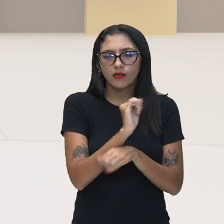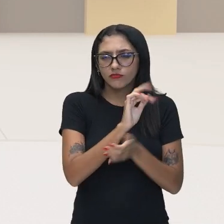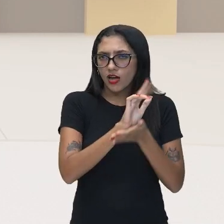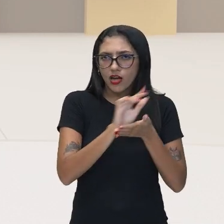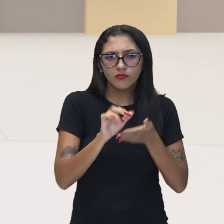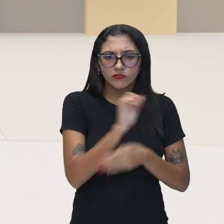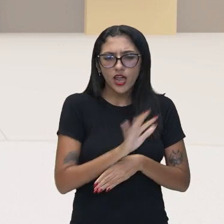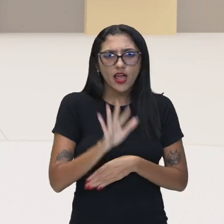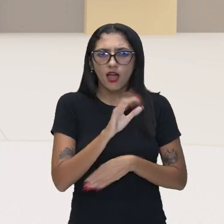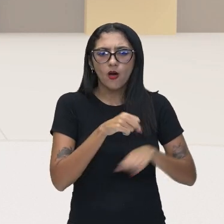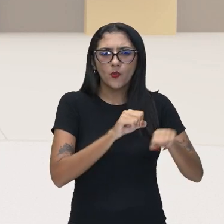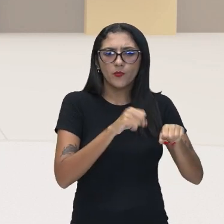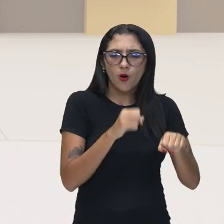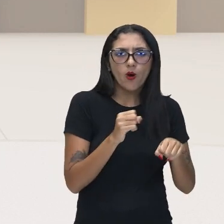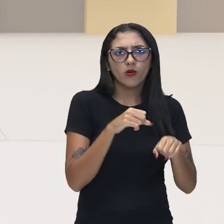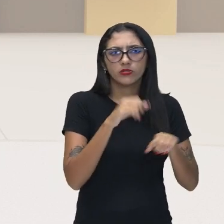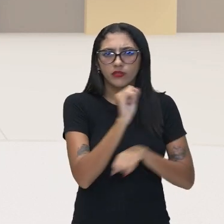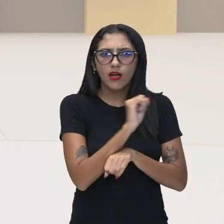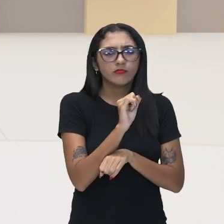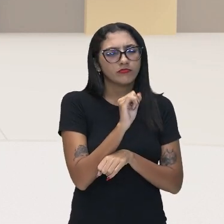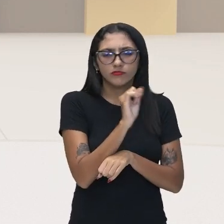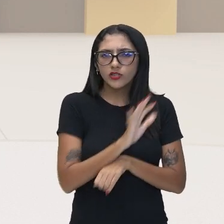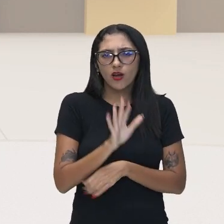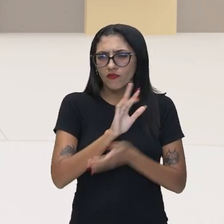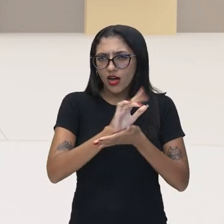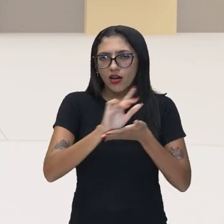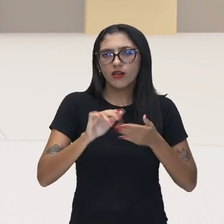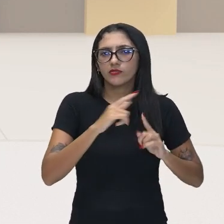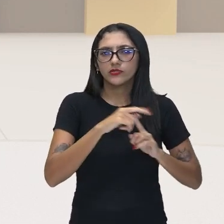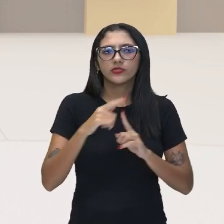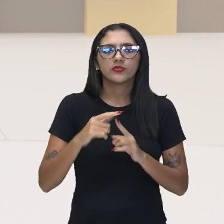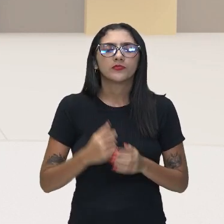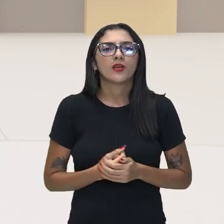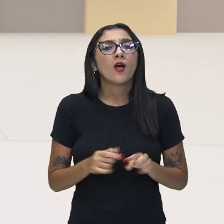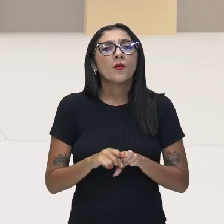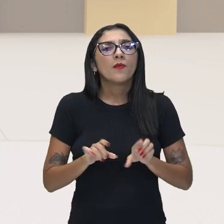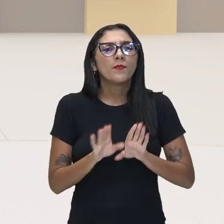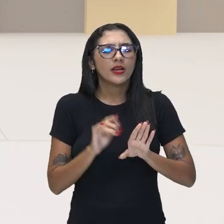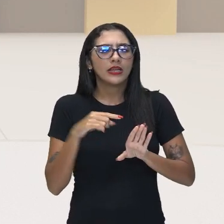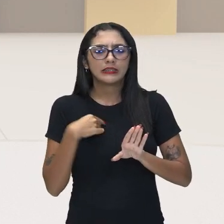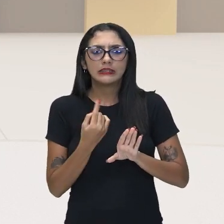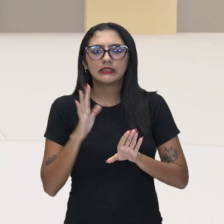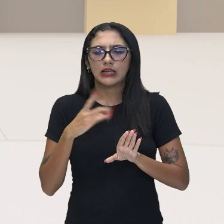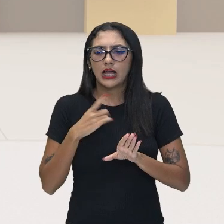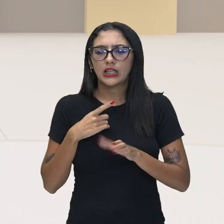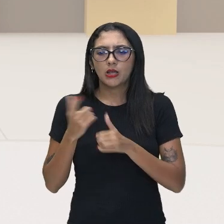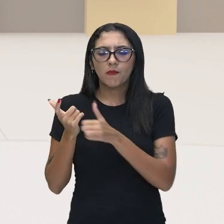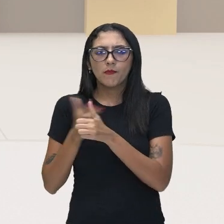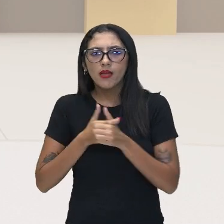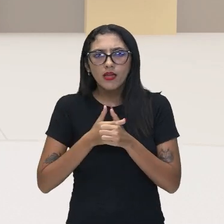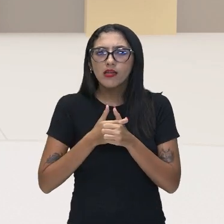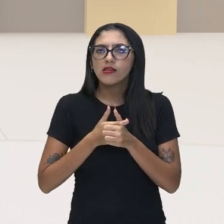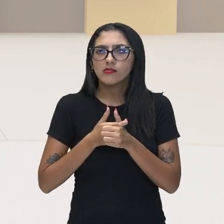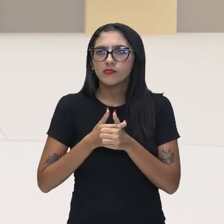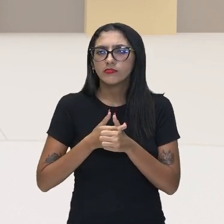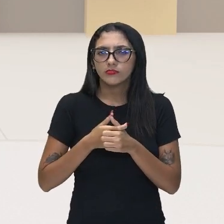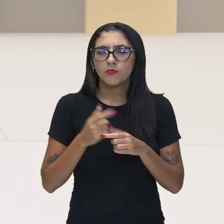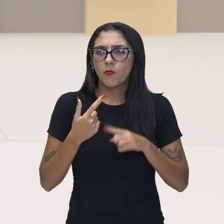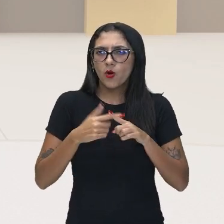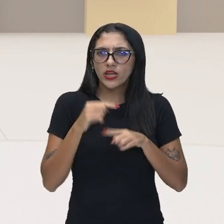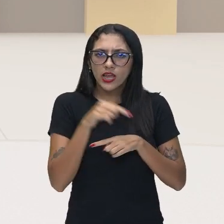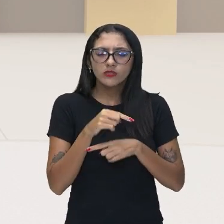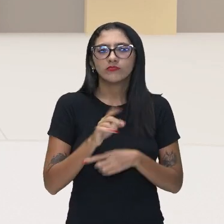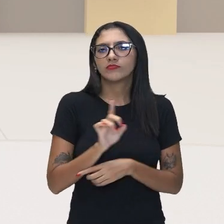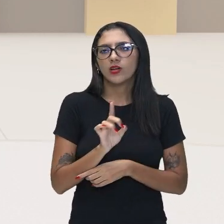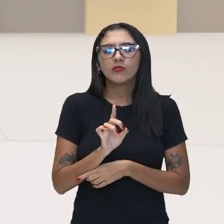geral, né, motos, carros e assim por diante. Mas não significa que a gente está endividado porque a gente tem um financiamento, tá? Que é um